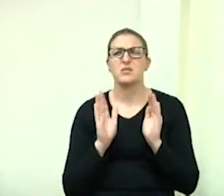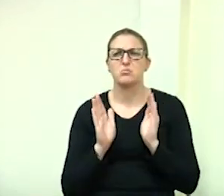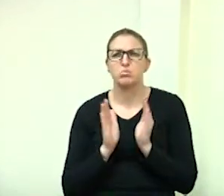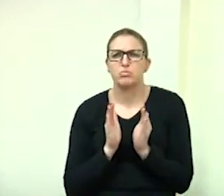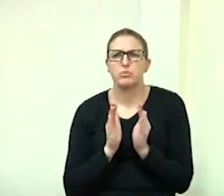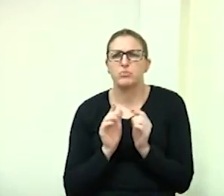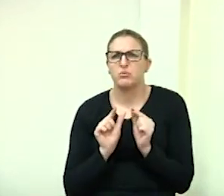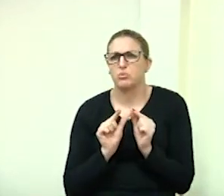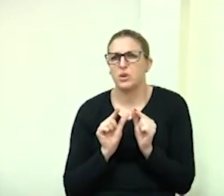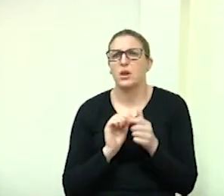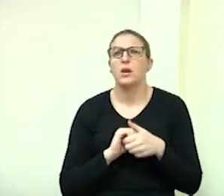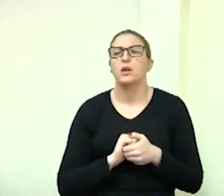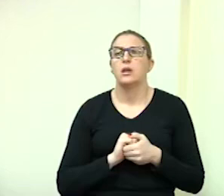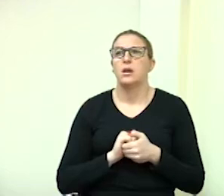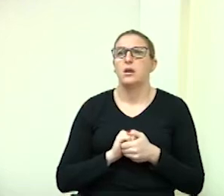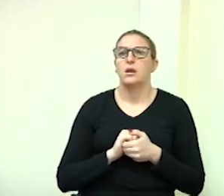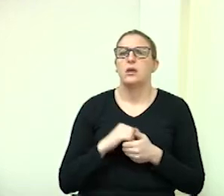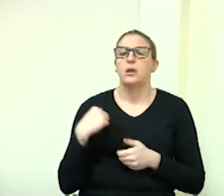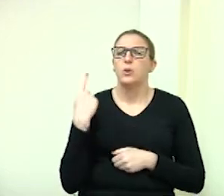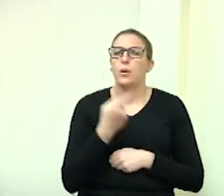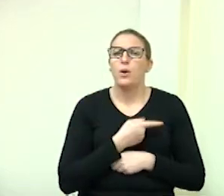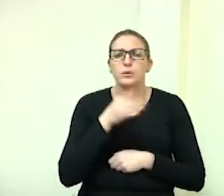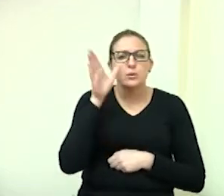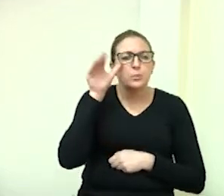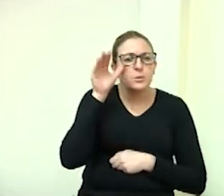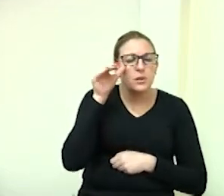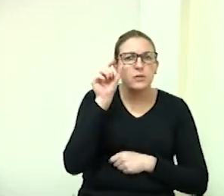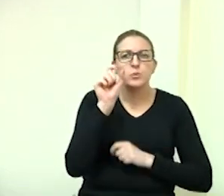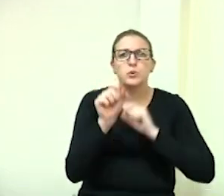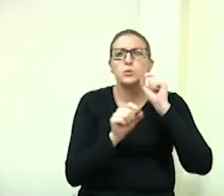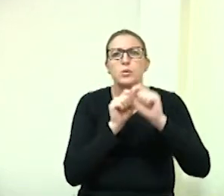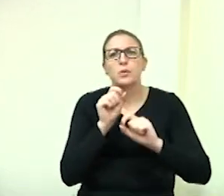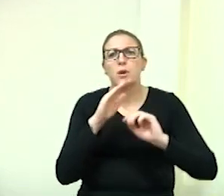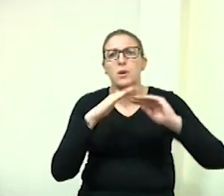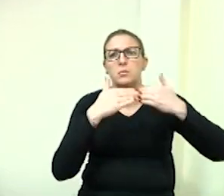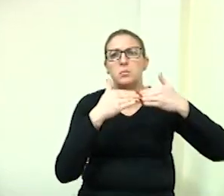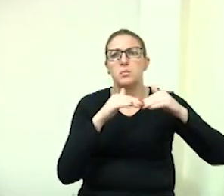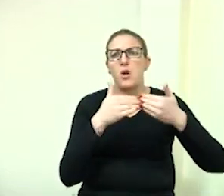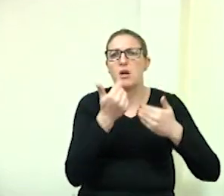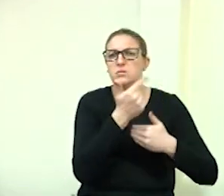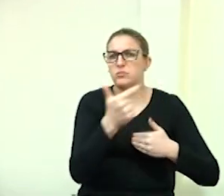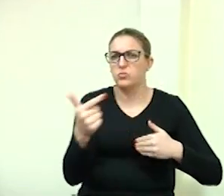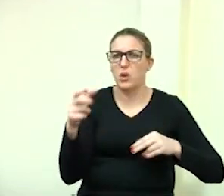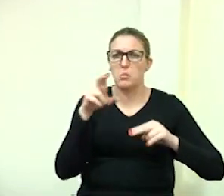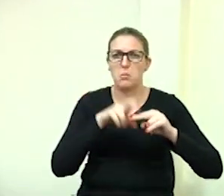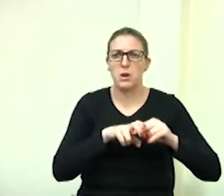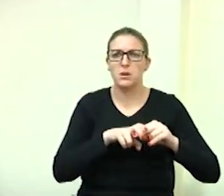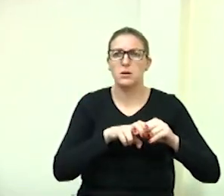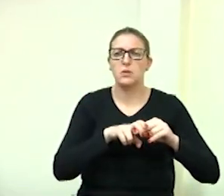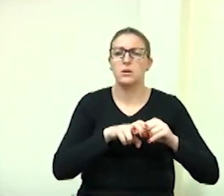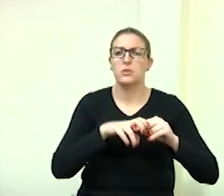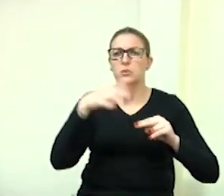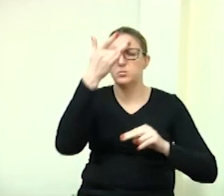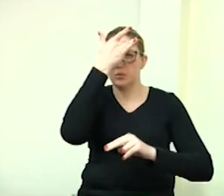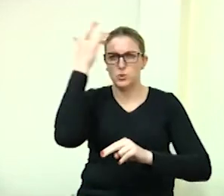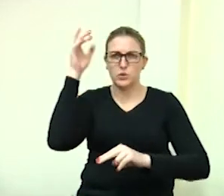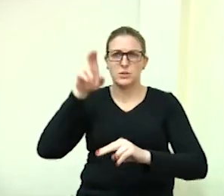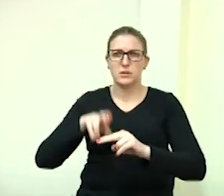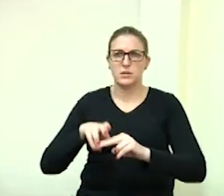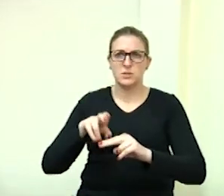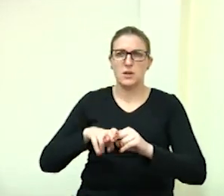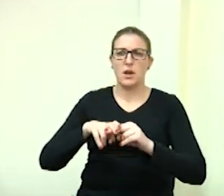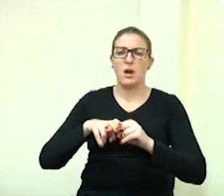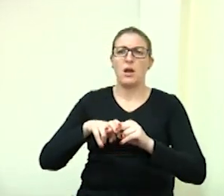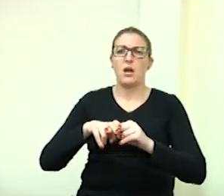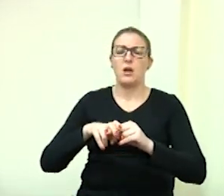a gente observa que praça que não tem bancos decentes para as pessoas sentarem na sombra